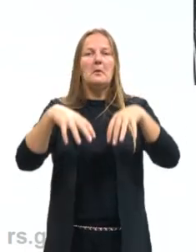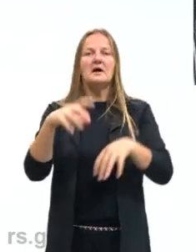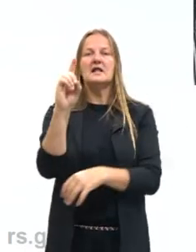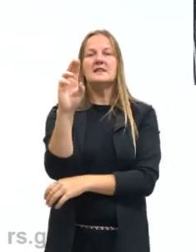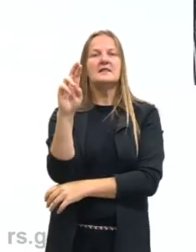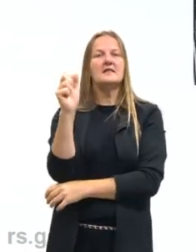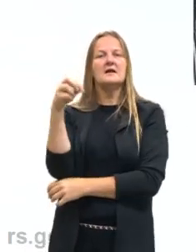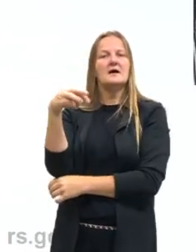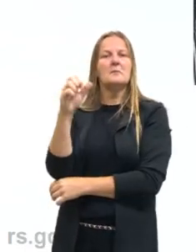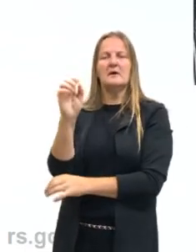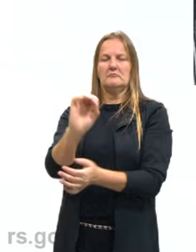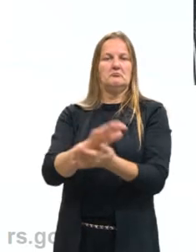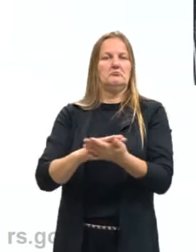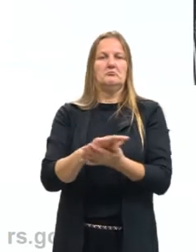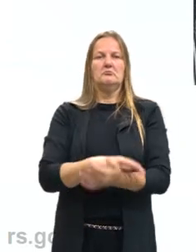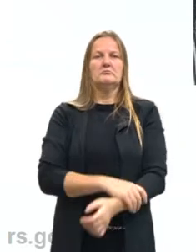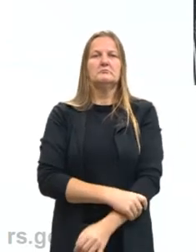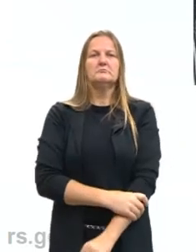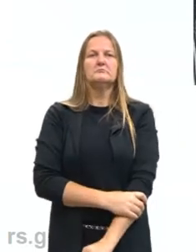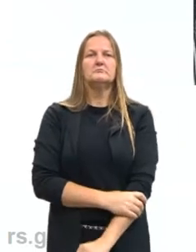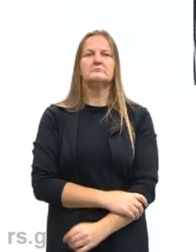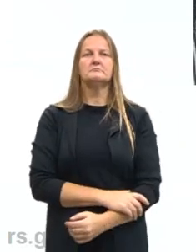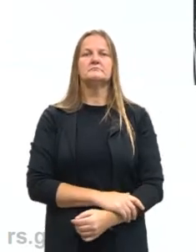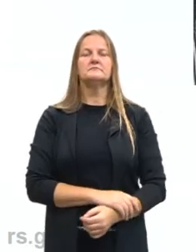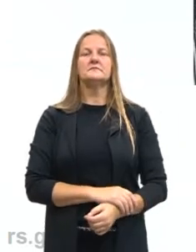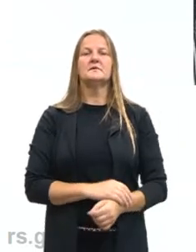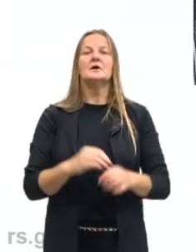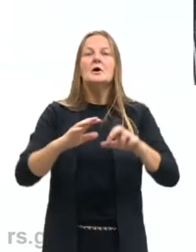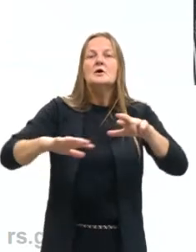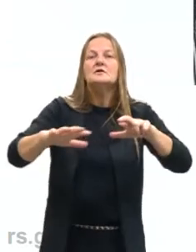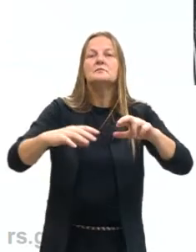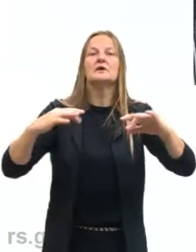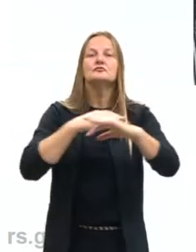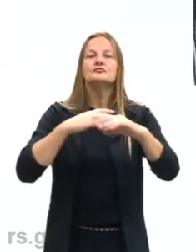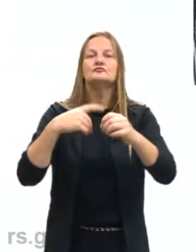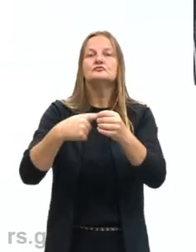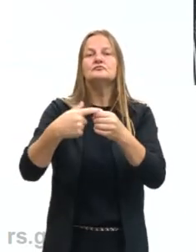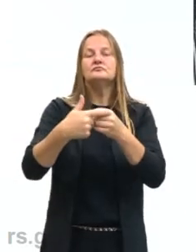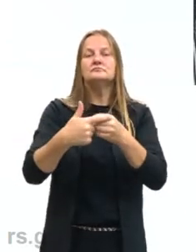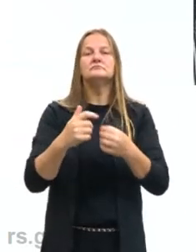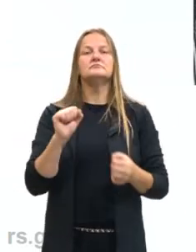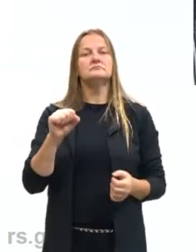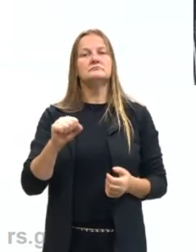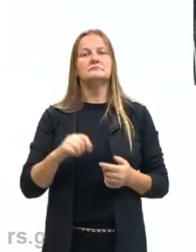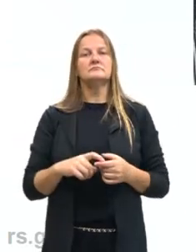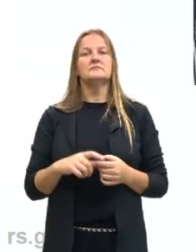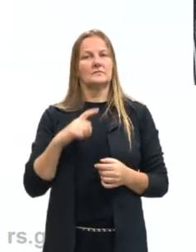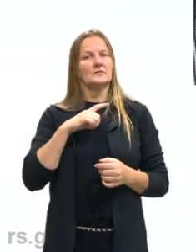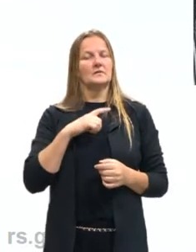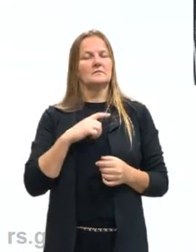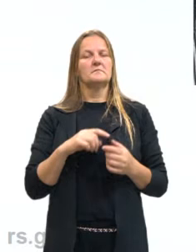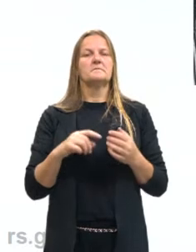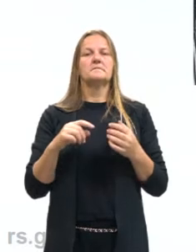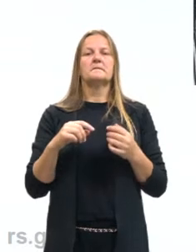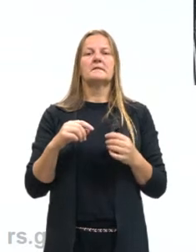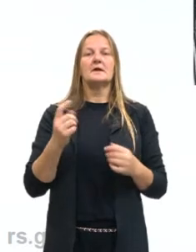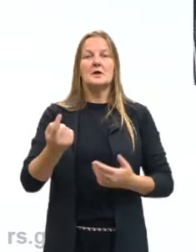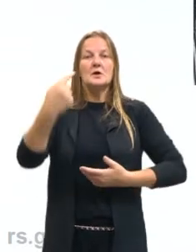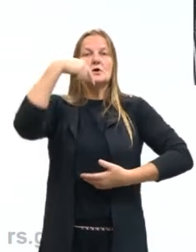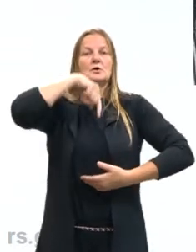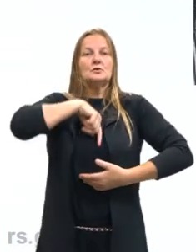nessa imagem essa dramaticidade. Do espaço urbano, é, do espaço urbano faz sentido. Da